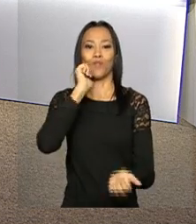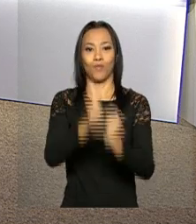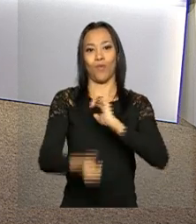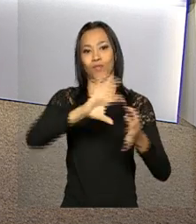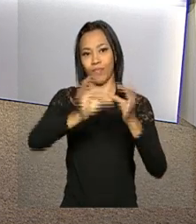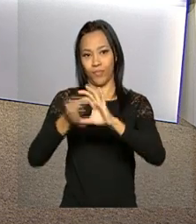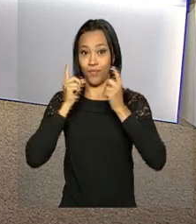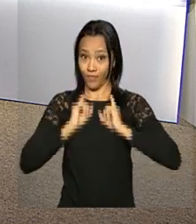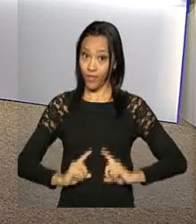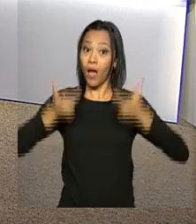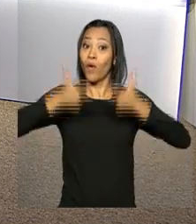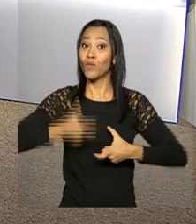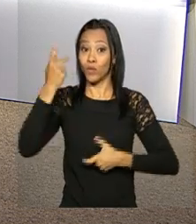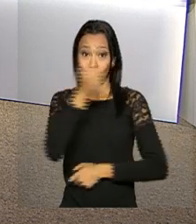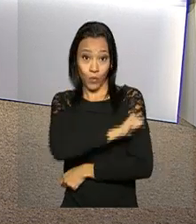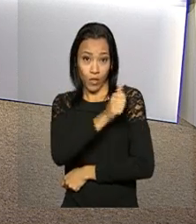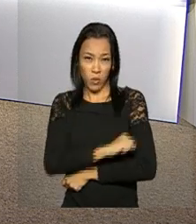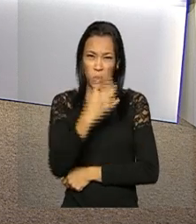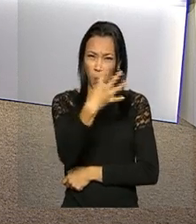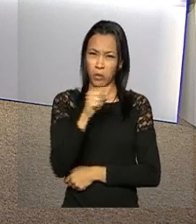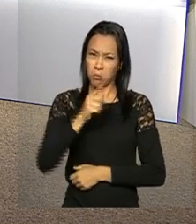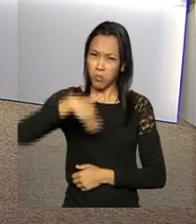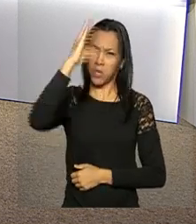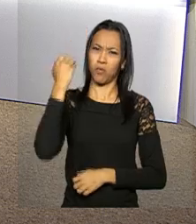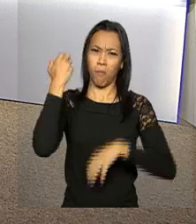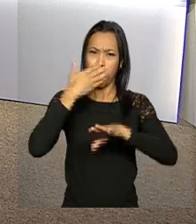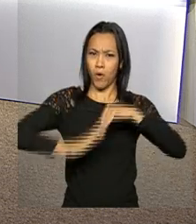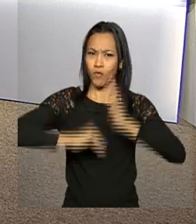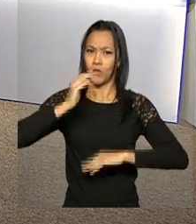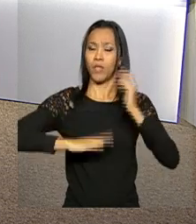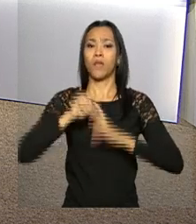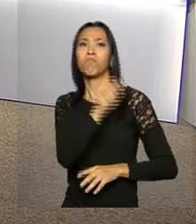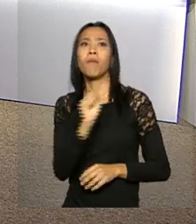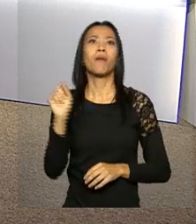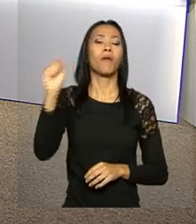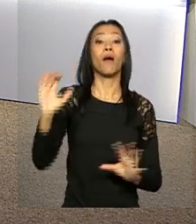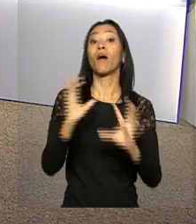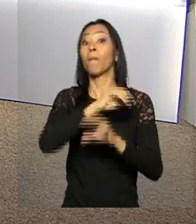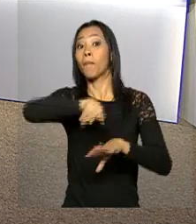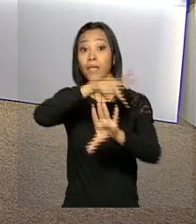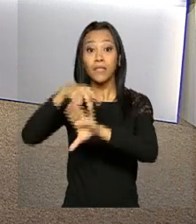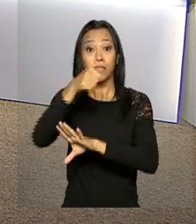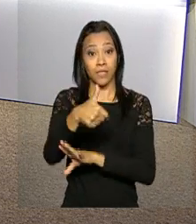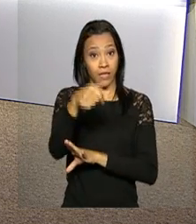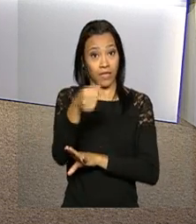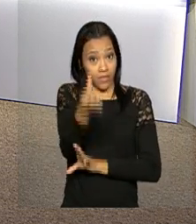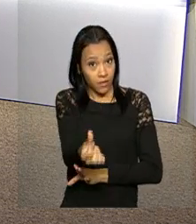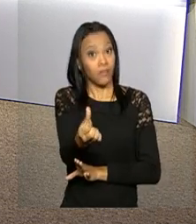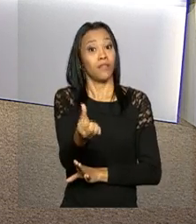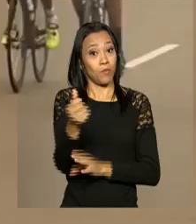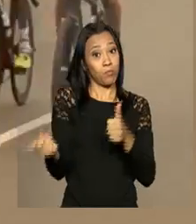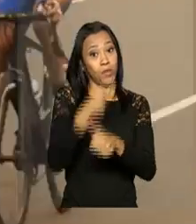Rio de Janeiro. Serão mais de 4 mil atletas de 176 países nos primeiros Jogos realizados na América do Sul.